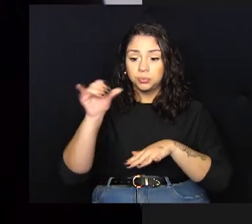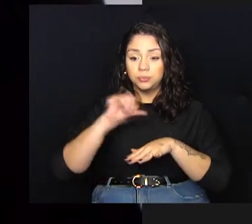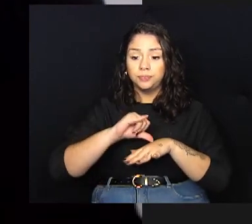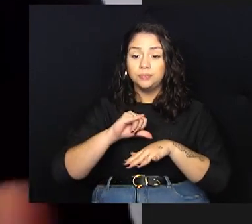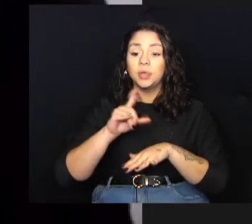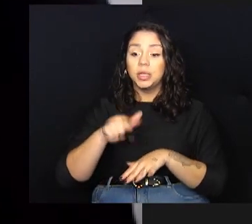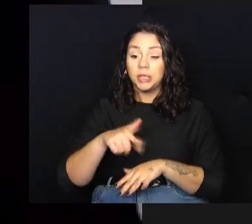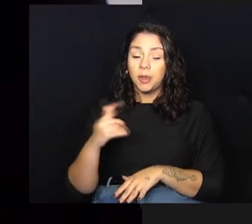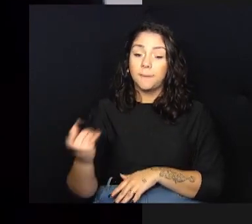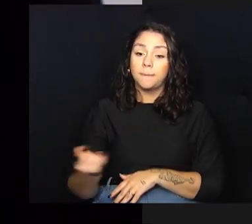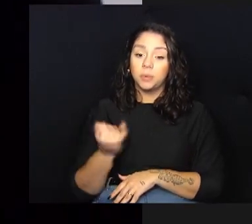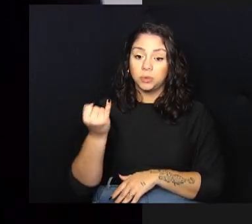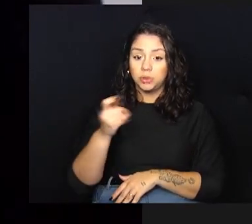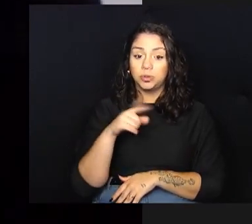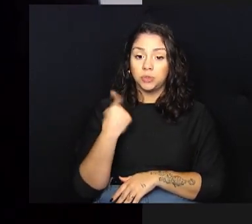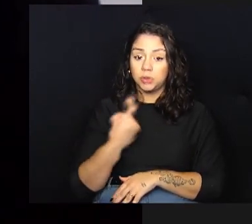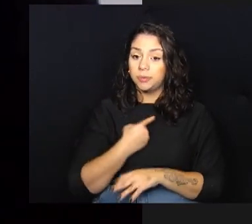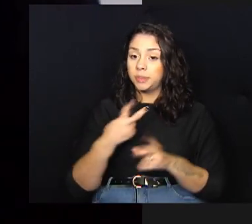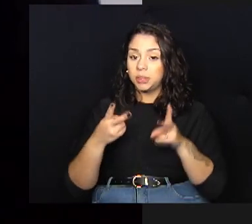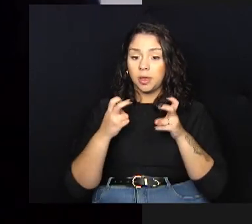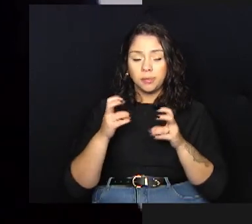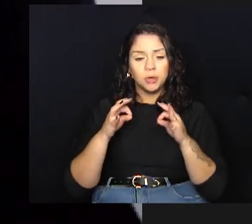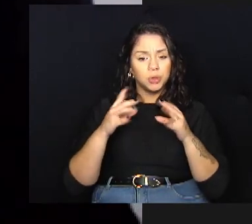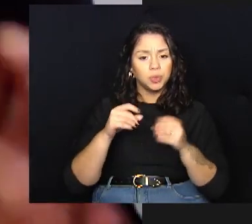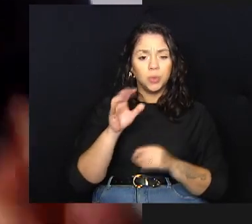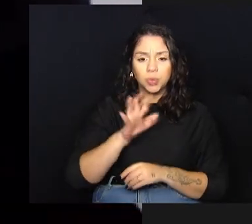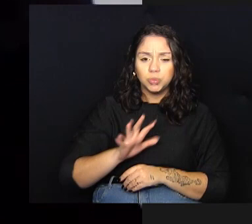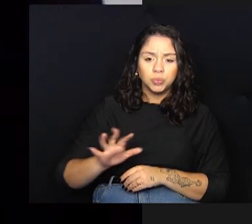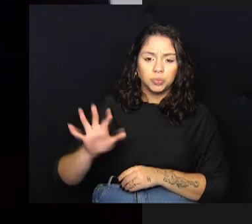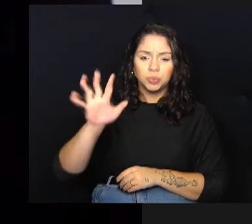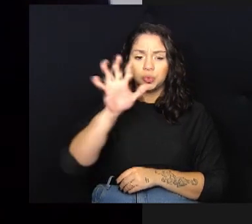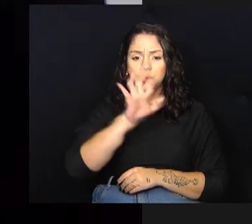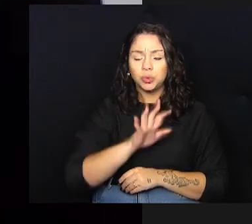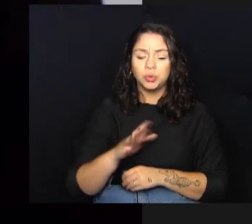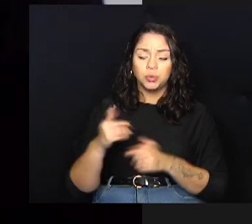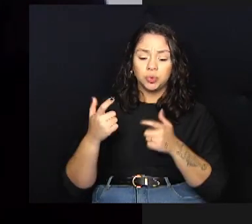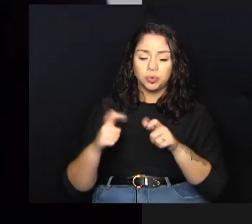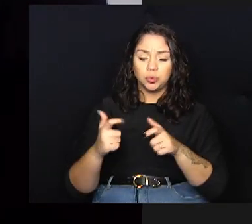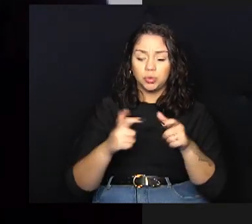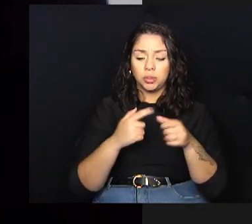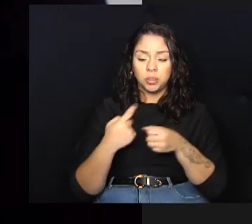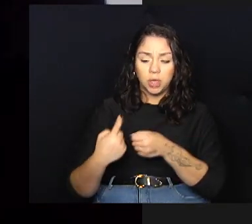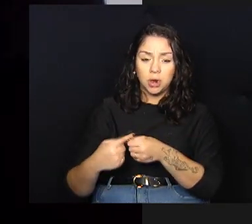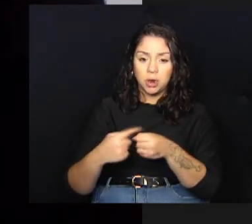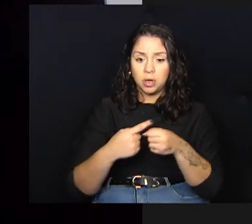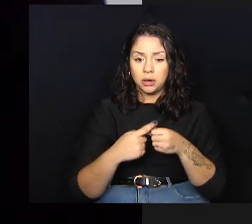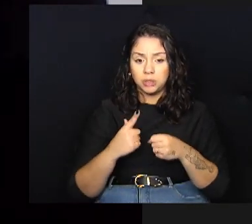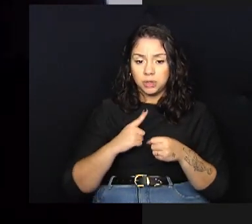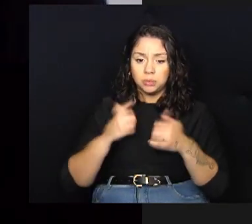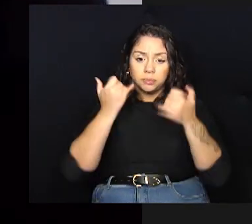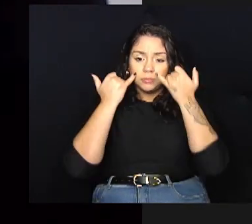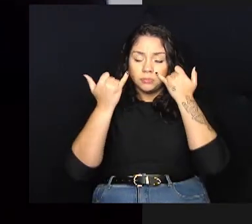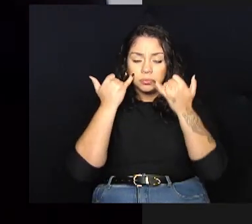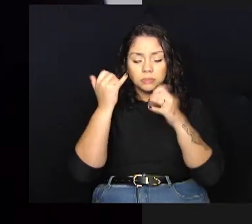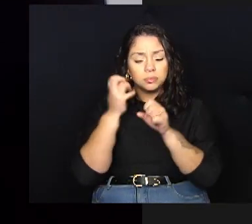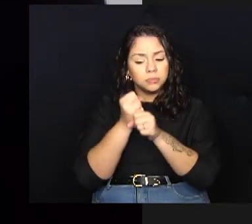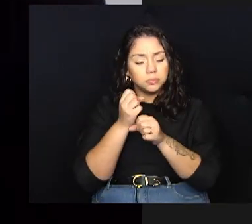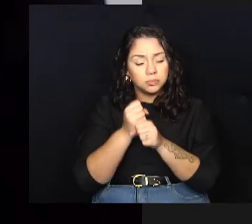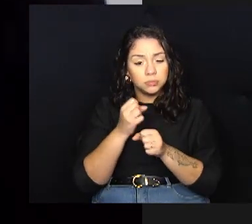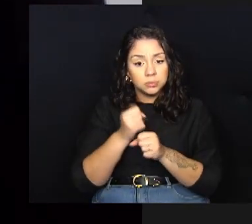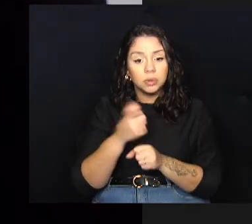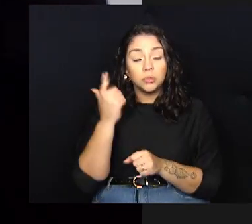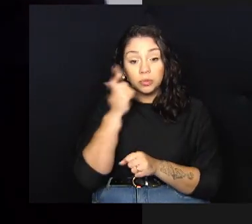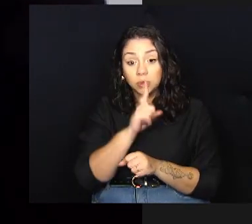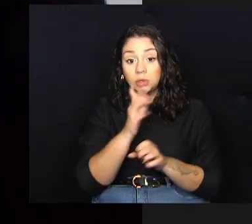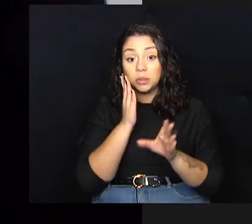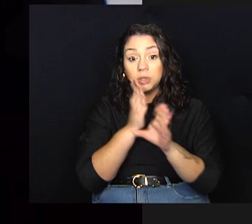que é muito importante a gente observa isso em todas as regiões metropolitanas a gente trabalhando os dados de maneira espacial a gente conseguiu identificar